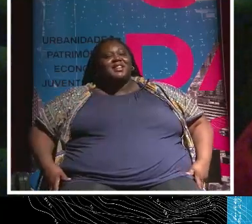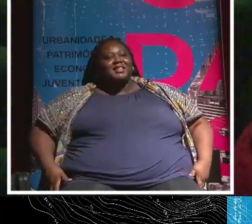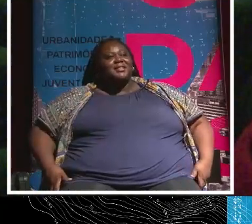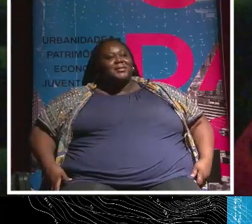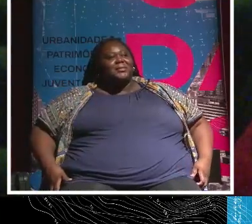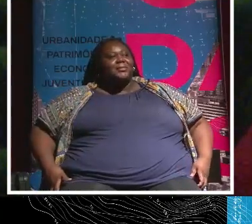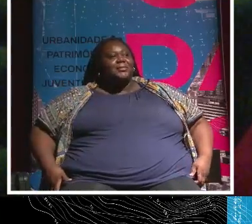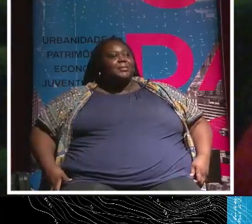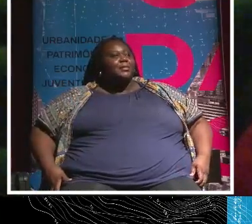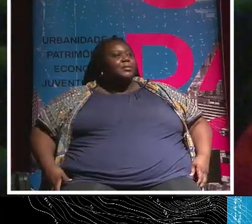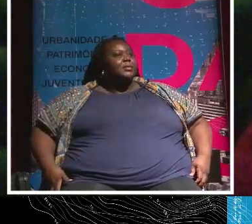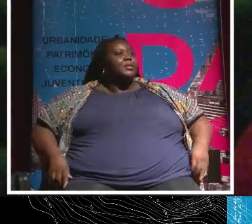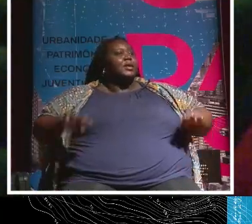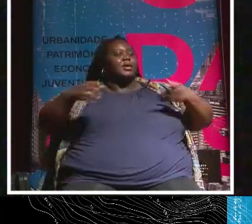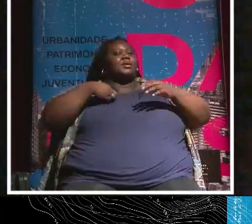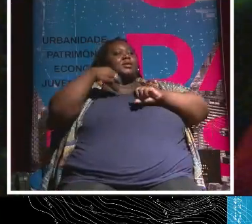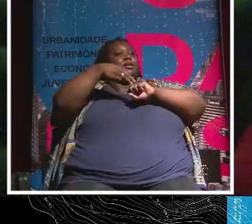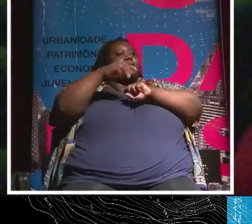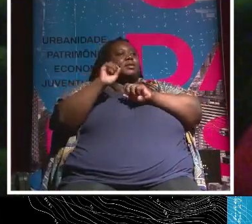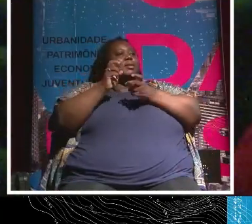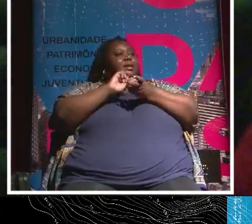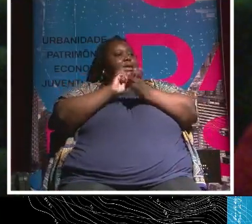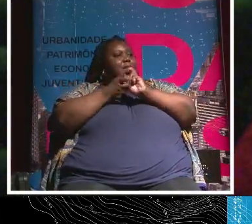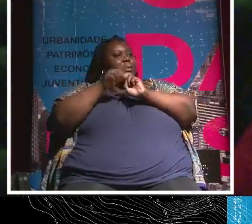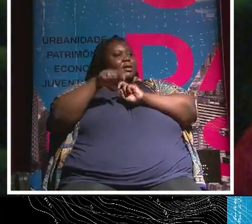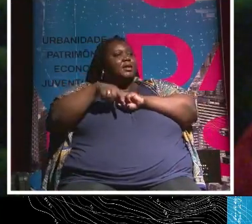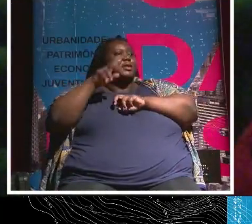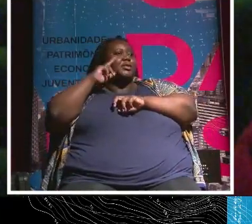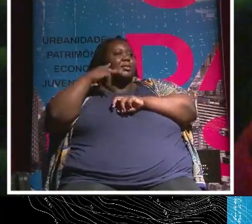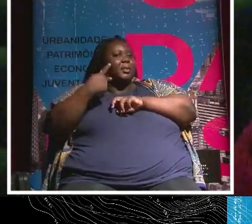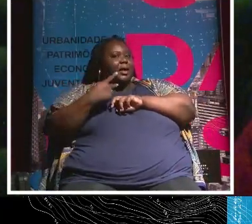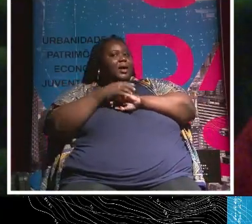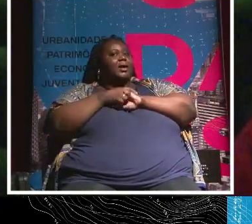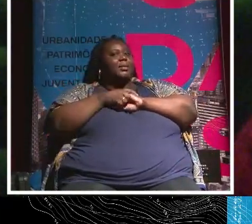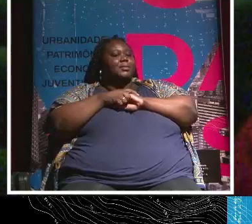Mestre de capoeira e produtora aqui da cidade de Belo Horizonte.